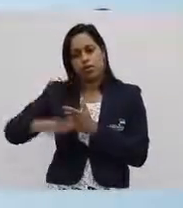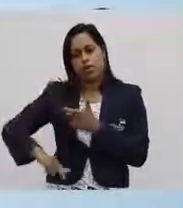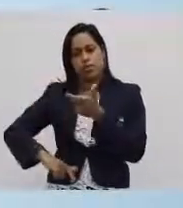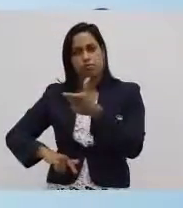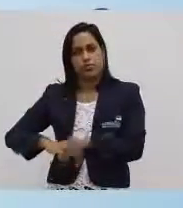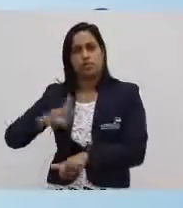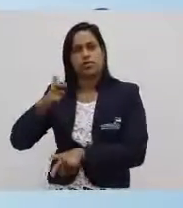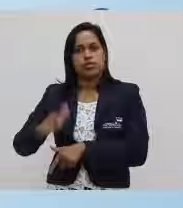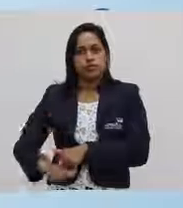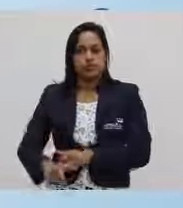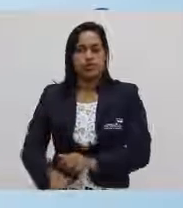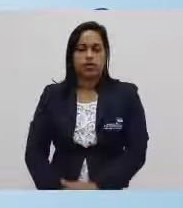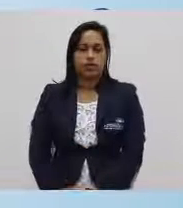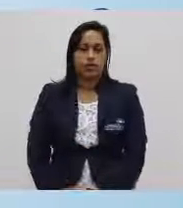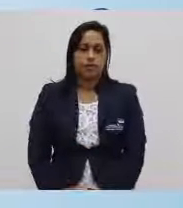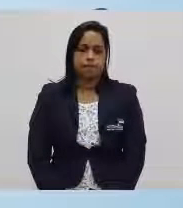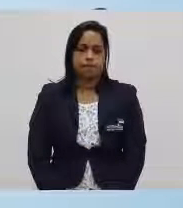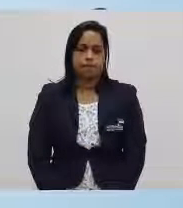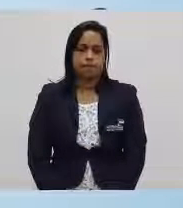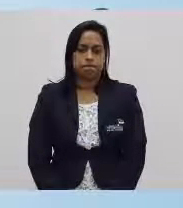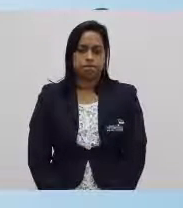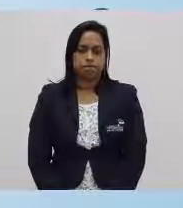repetitividade.